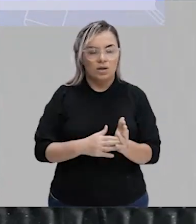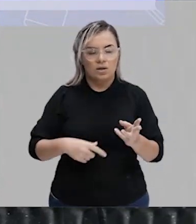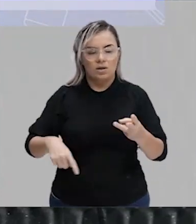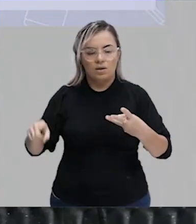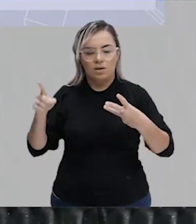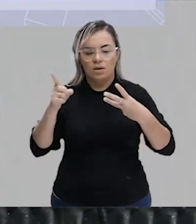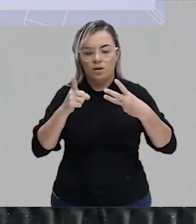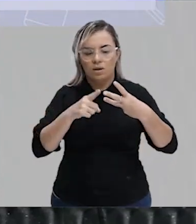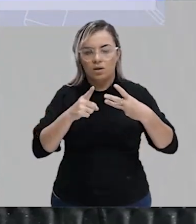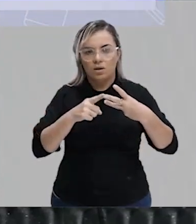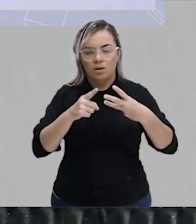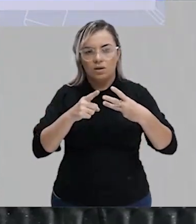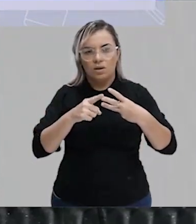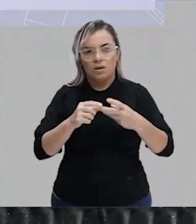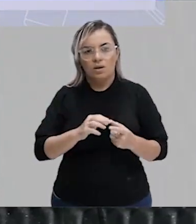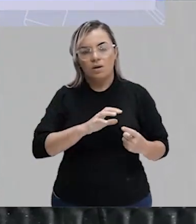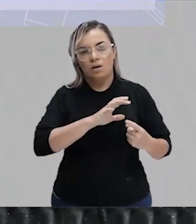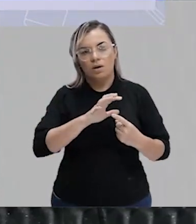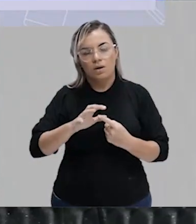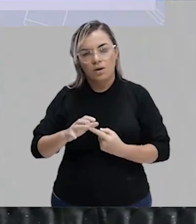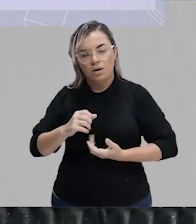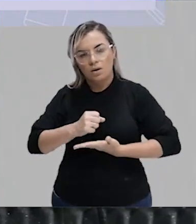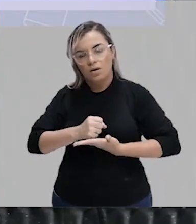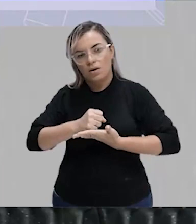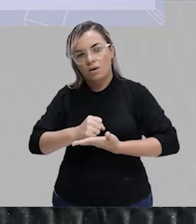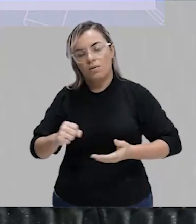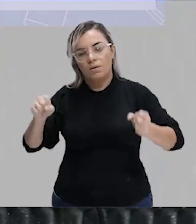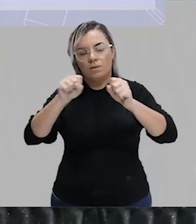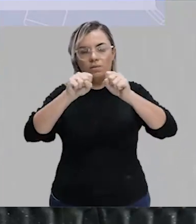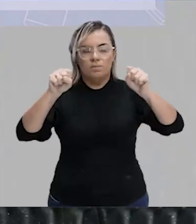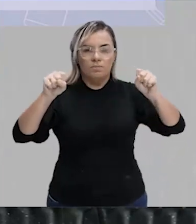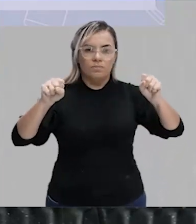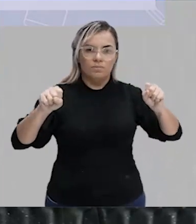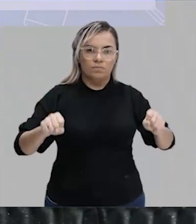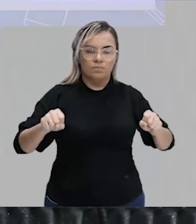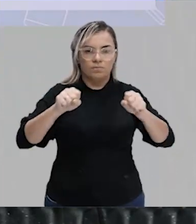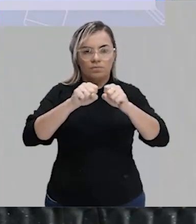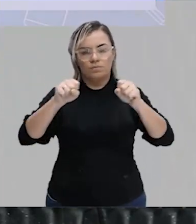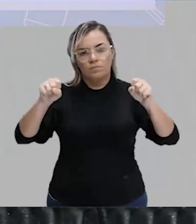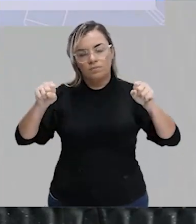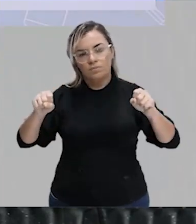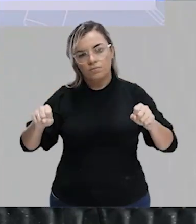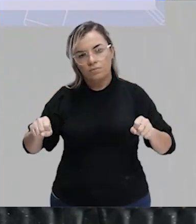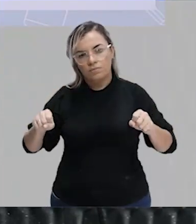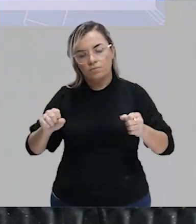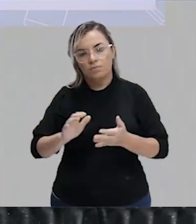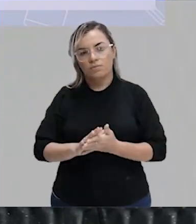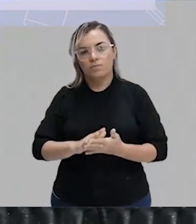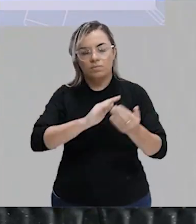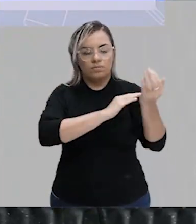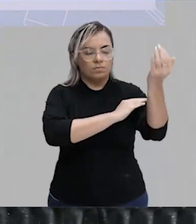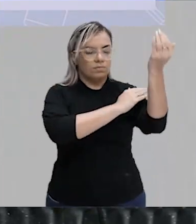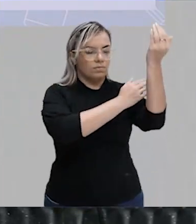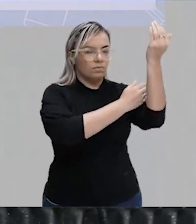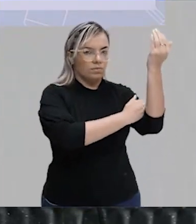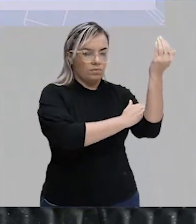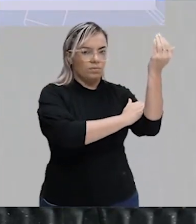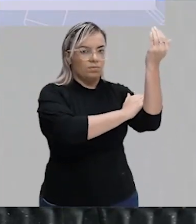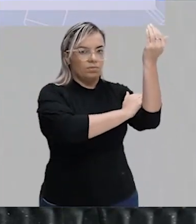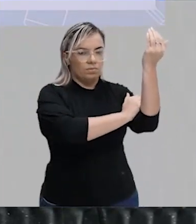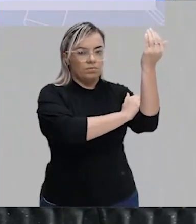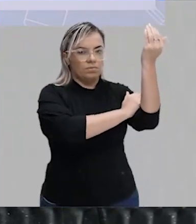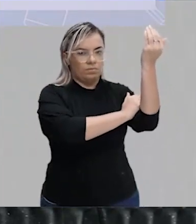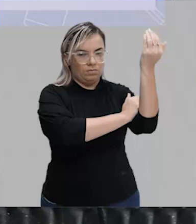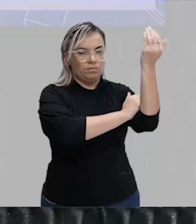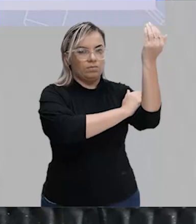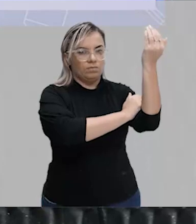mesoderme ela vai estar ali ajudando a formar a parte do sistema do tecido muscular, tá? Vai formar